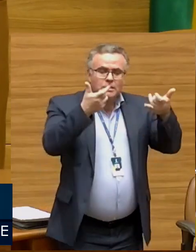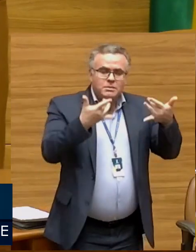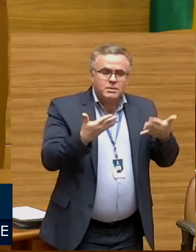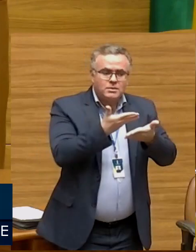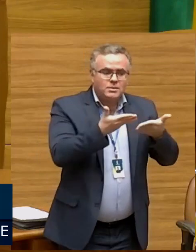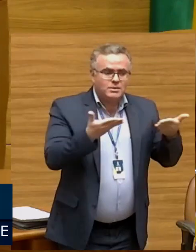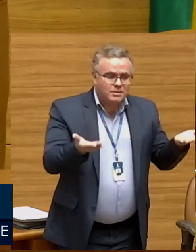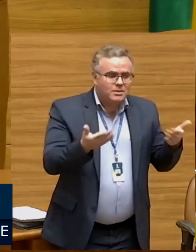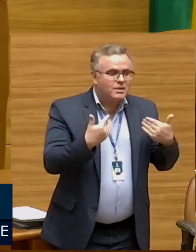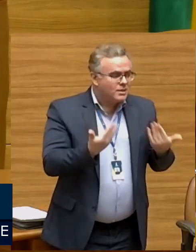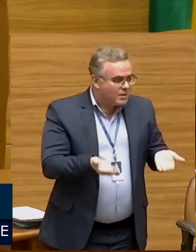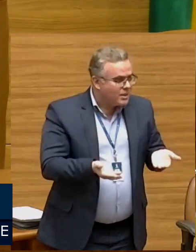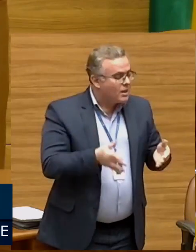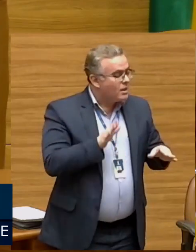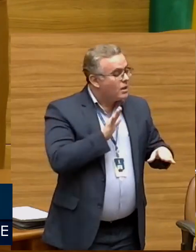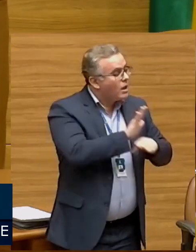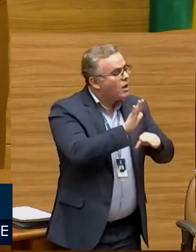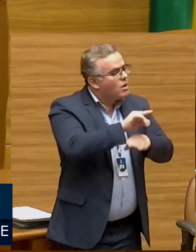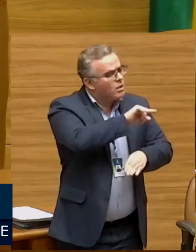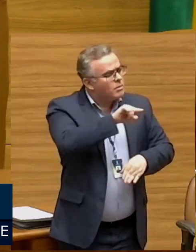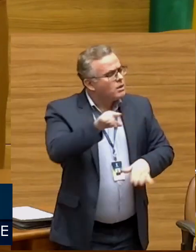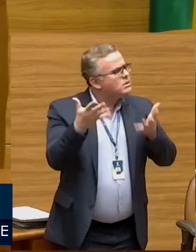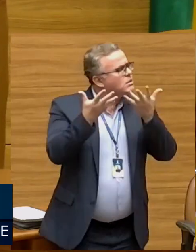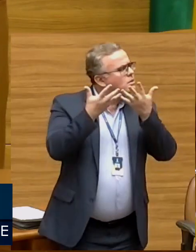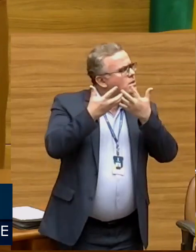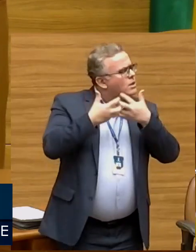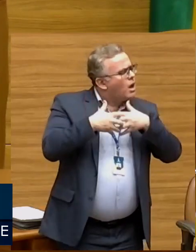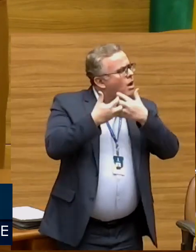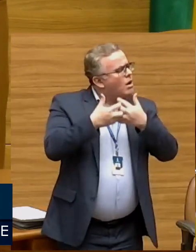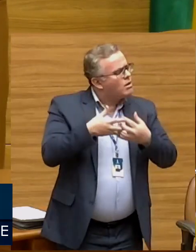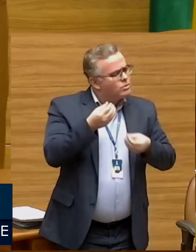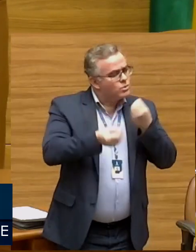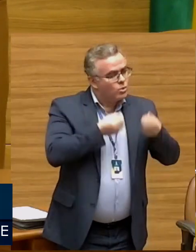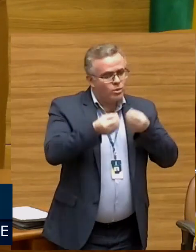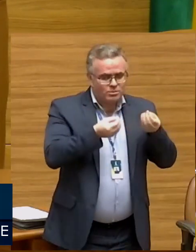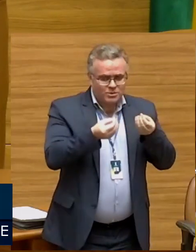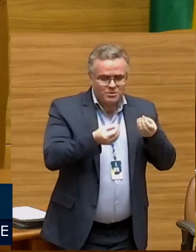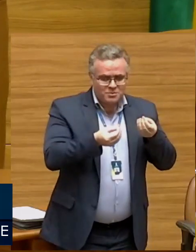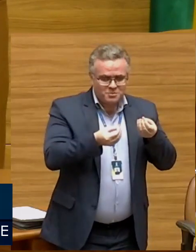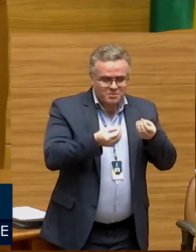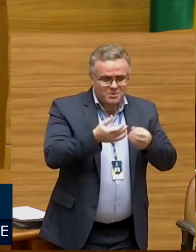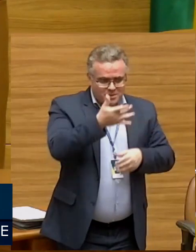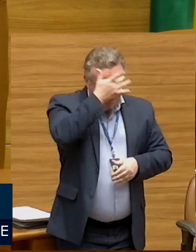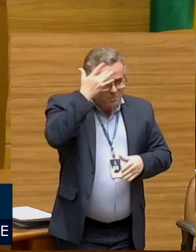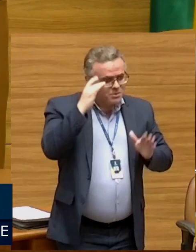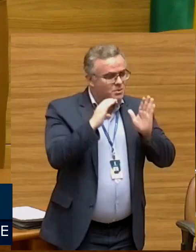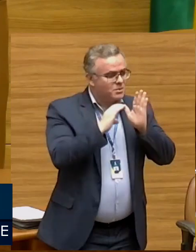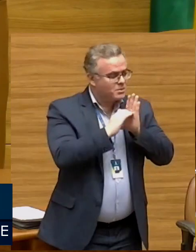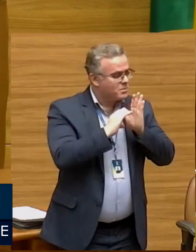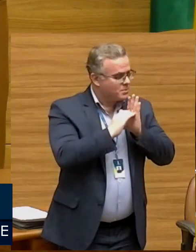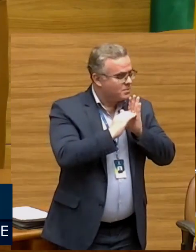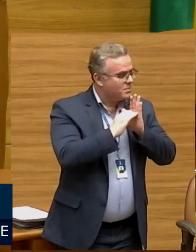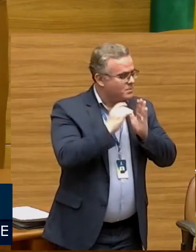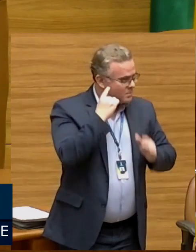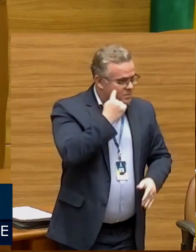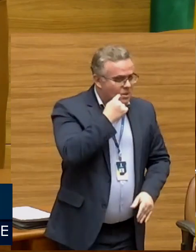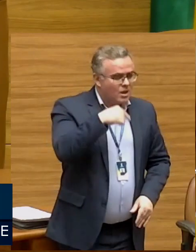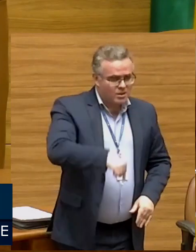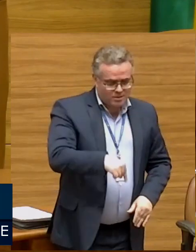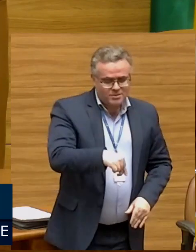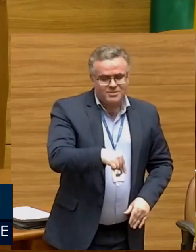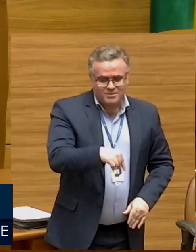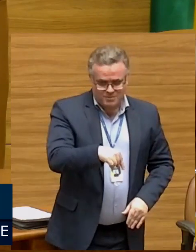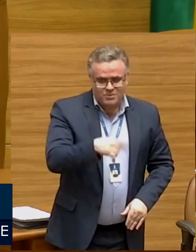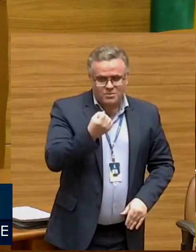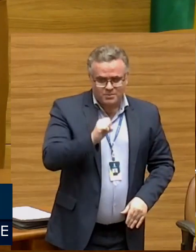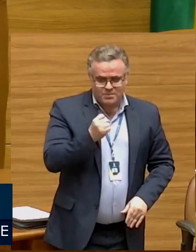vocês, explanar algumas reivindicações e necessidades da comunidade surda aqui